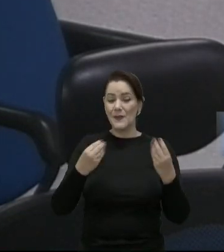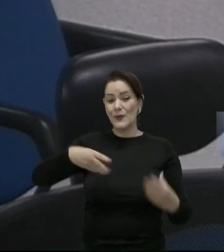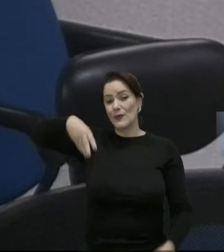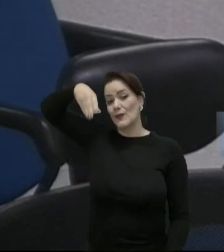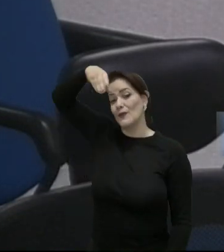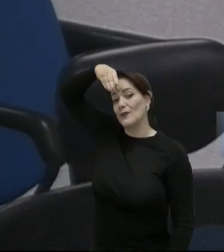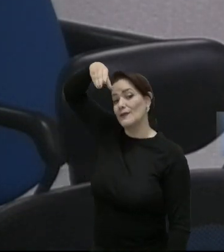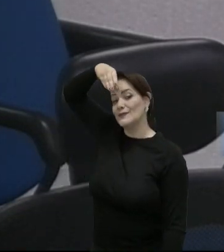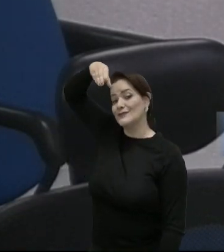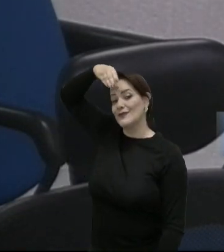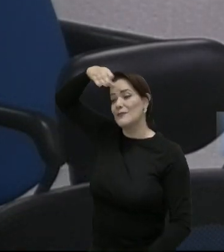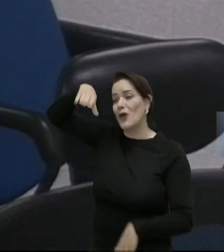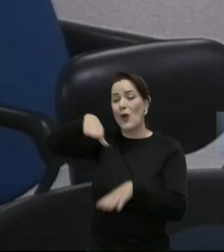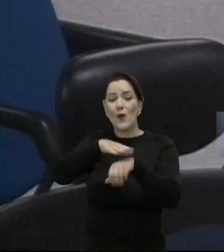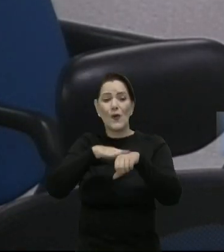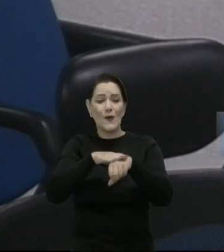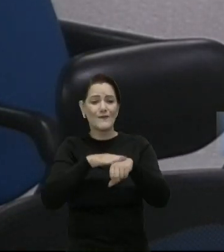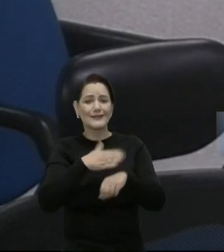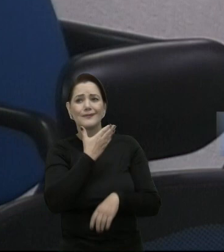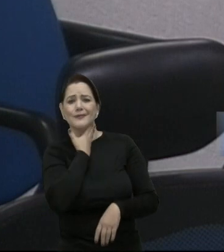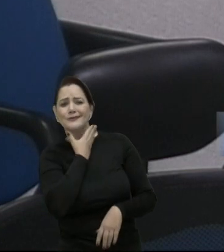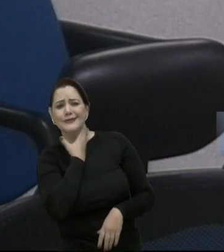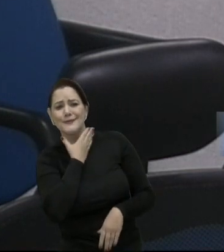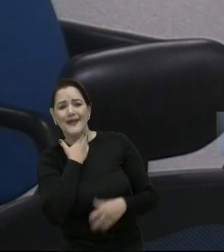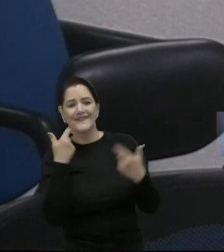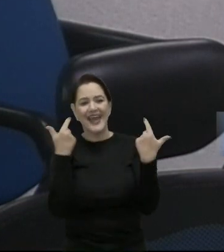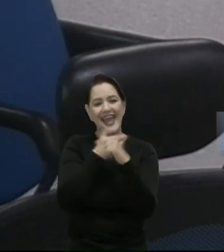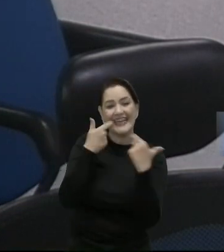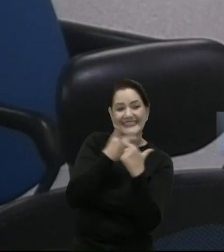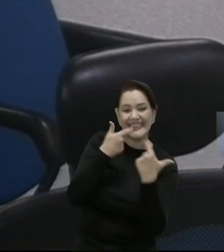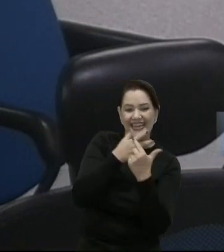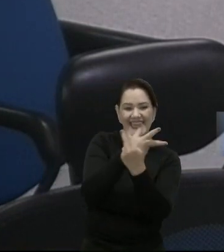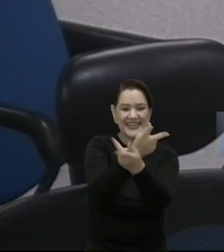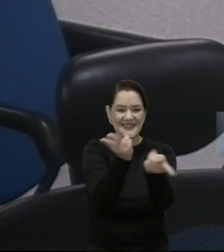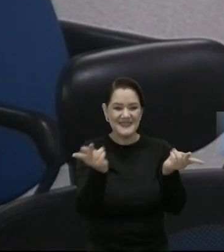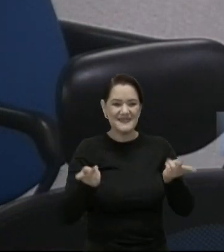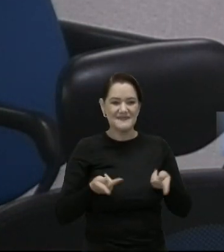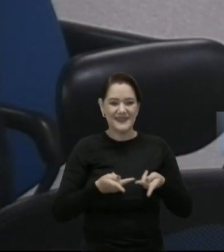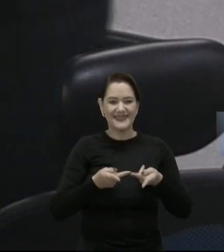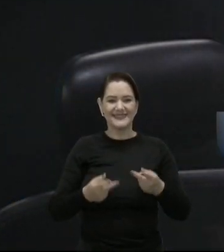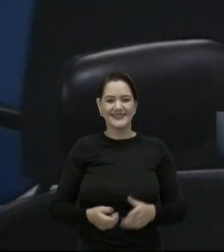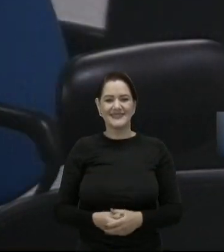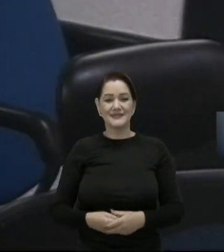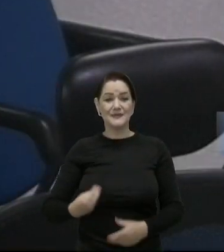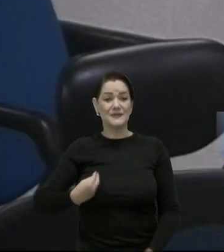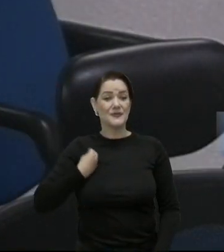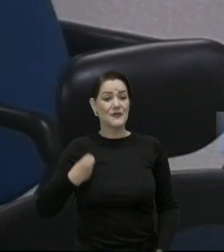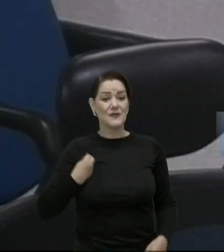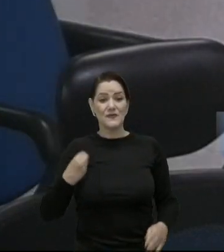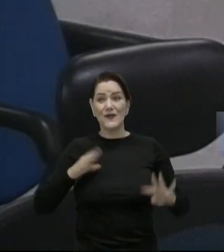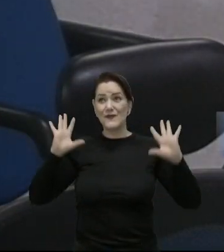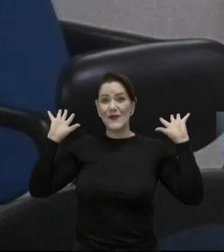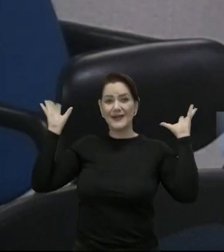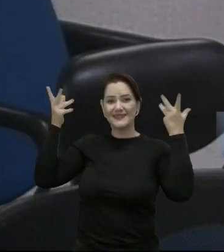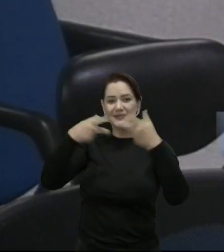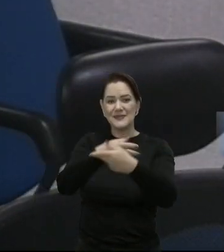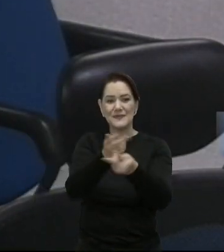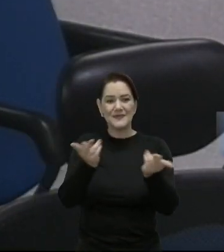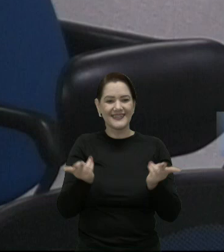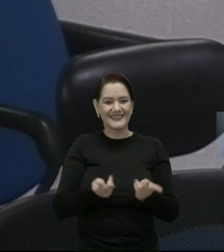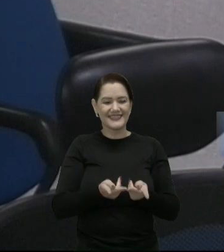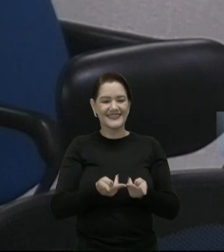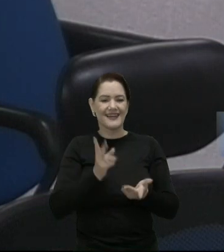para muita conversa, risada e pizza. Vive o ambiente de pizzaria